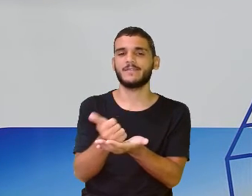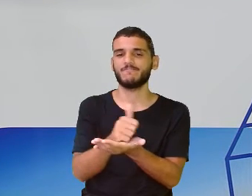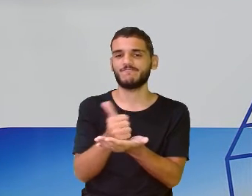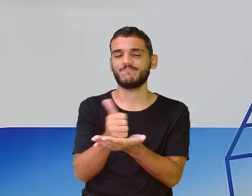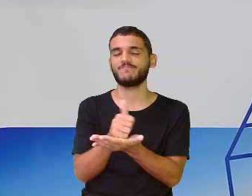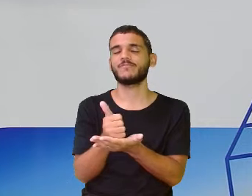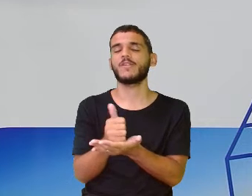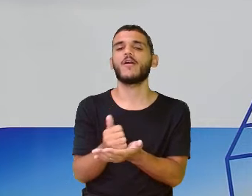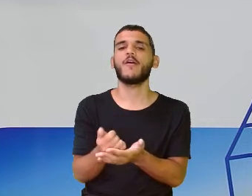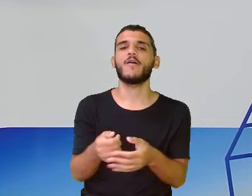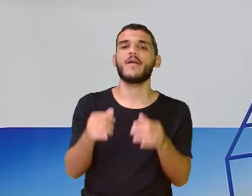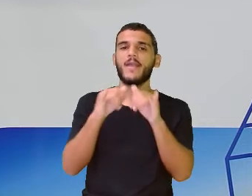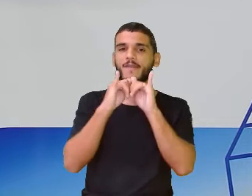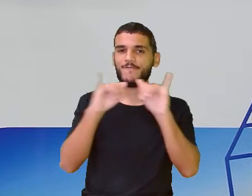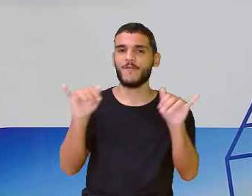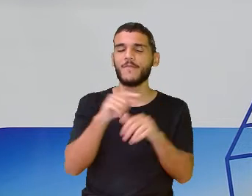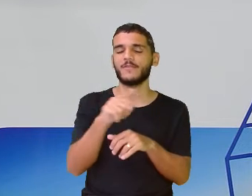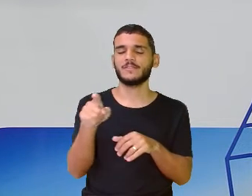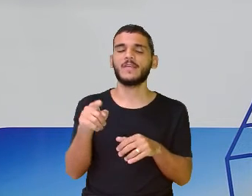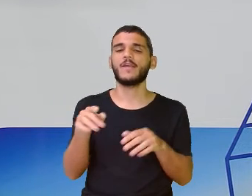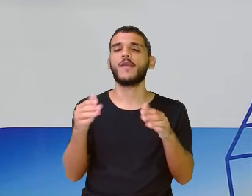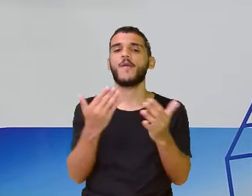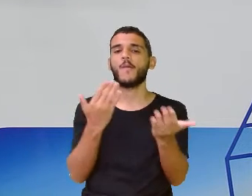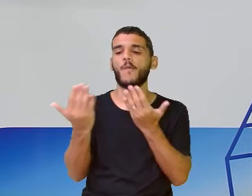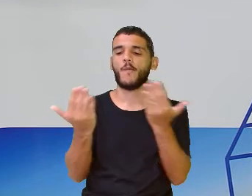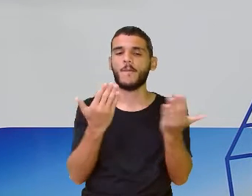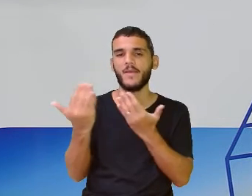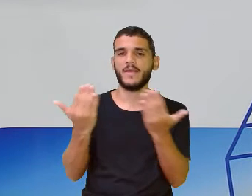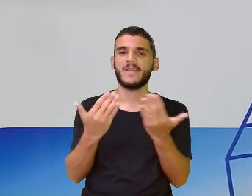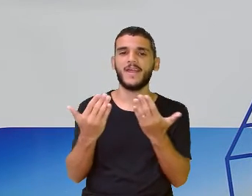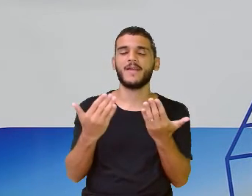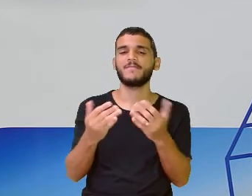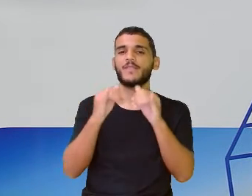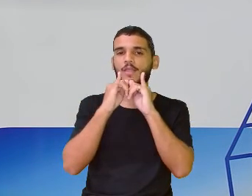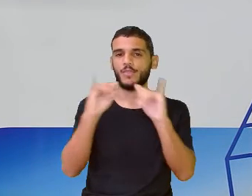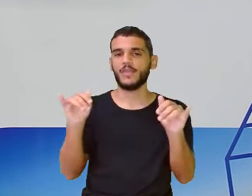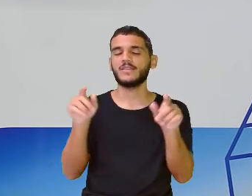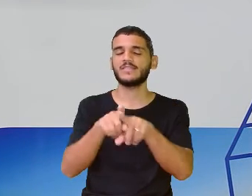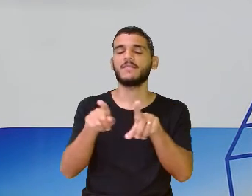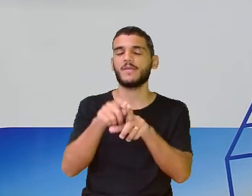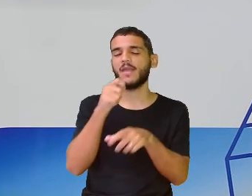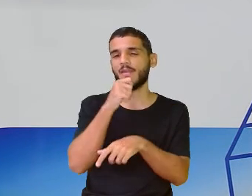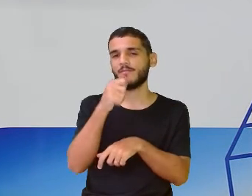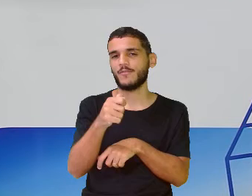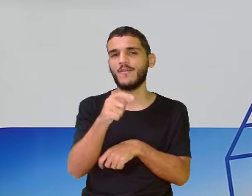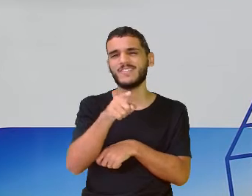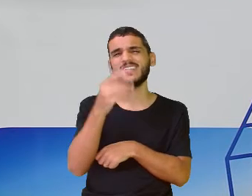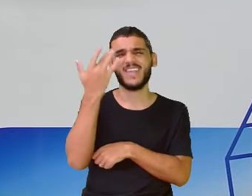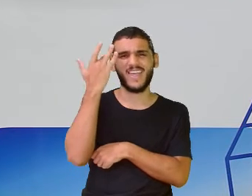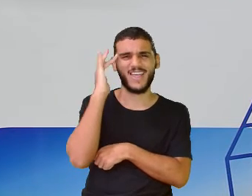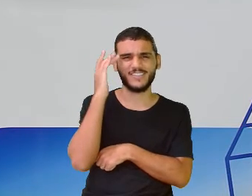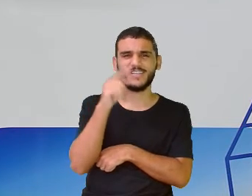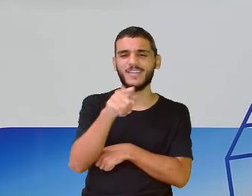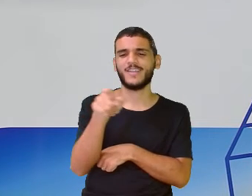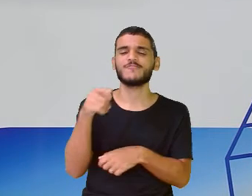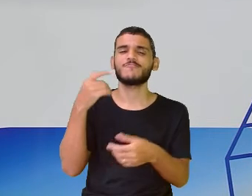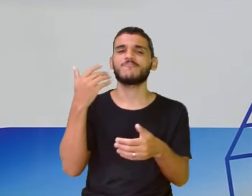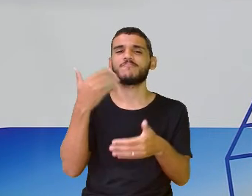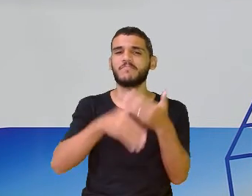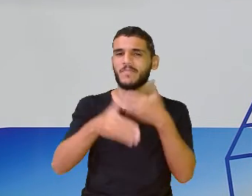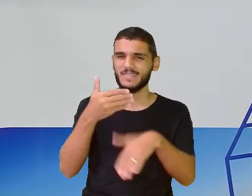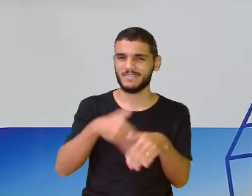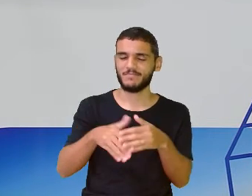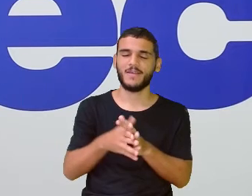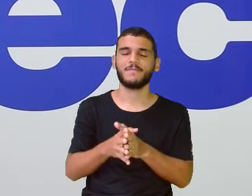onde a gente vai comparar notícia e reportagem. Será que eles vão participar? E aí, o que é que o senhor acha, professor? Eu acredito que sim. Estão participando